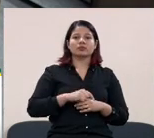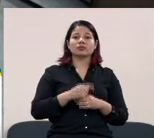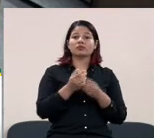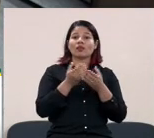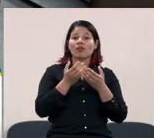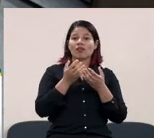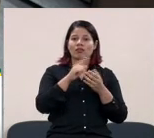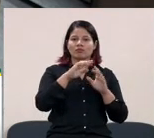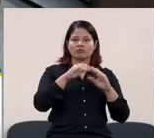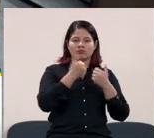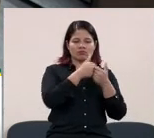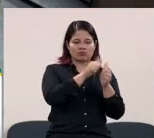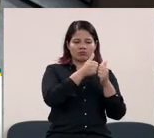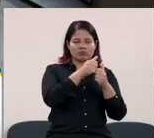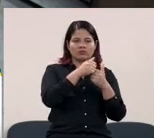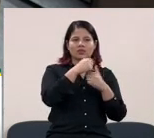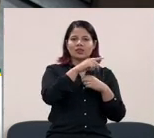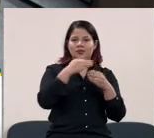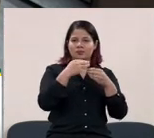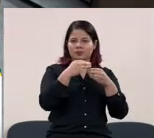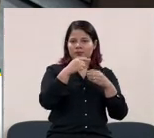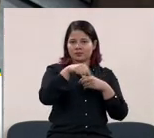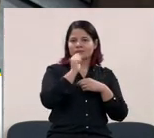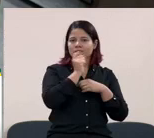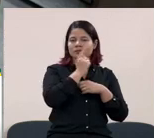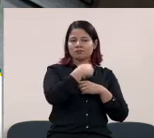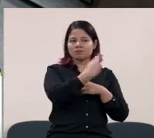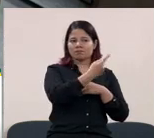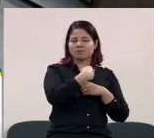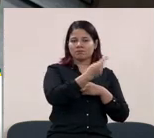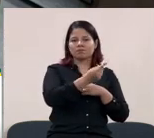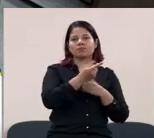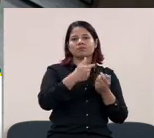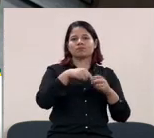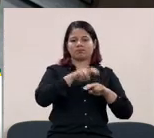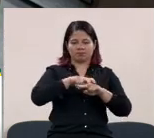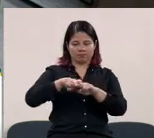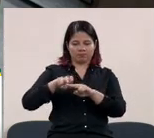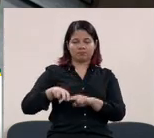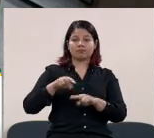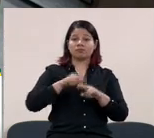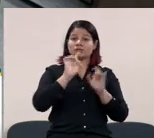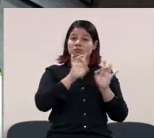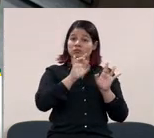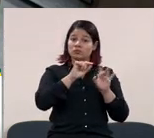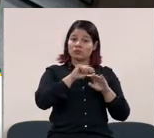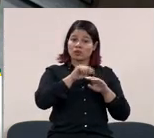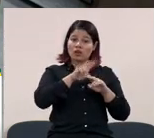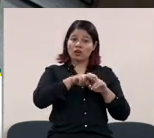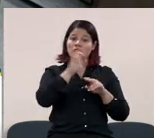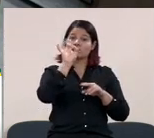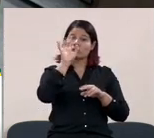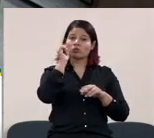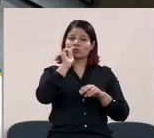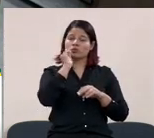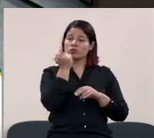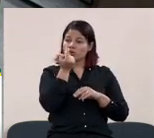ônibus intermunicipais os assentos, barras, poltronas exclusivos para mulheres que